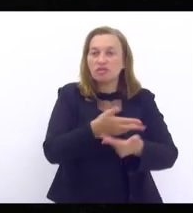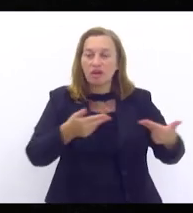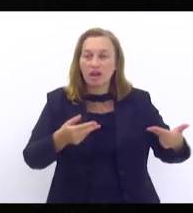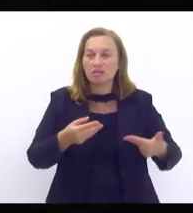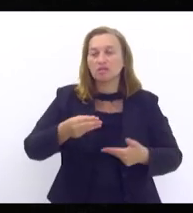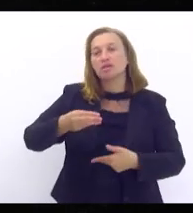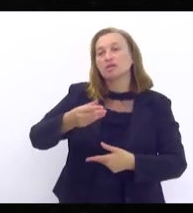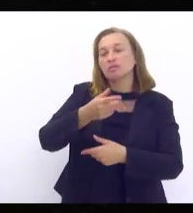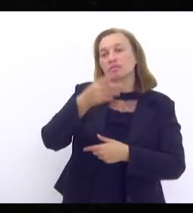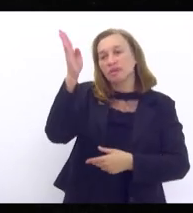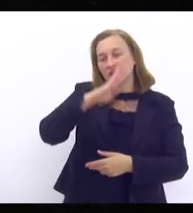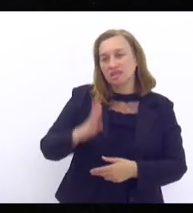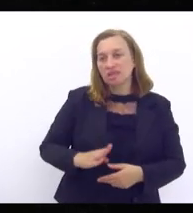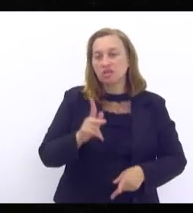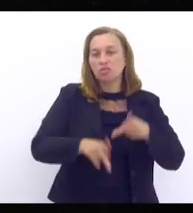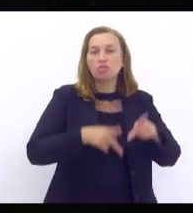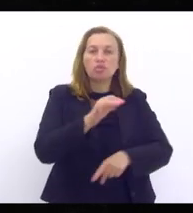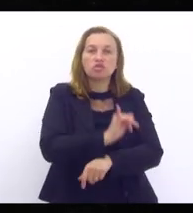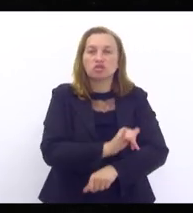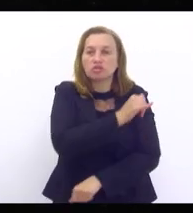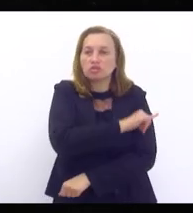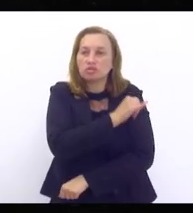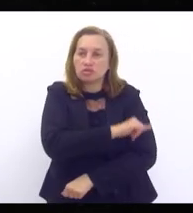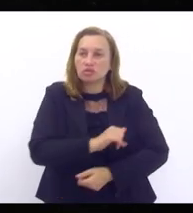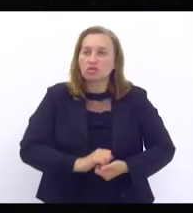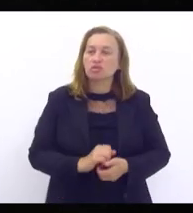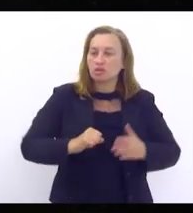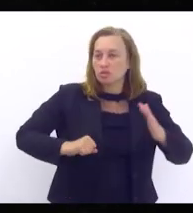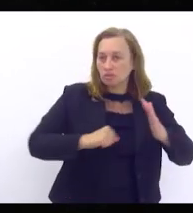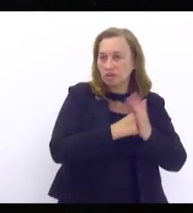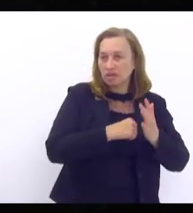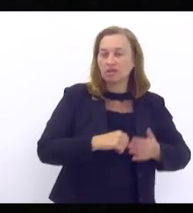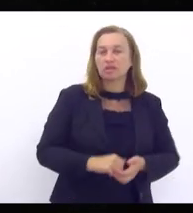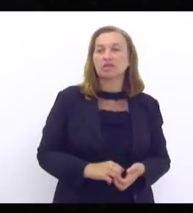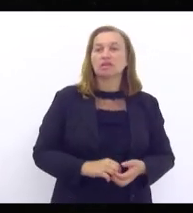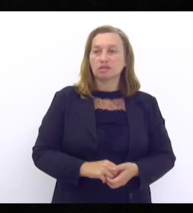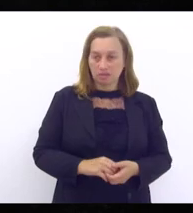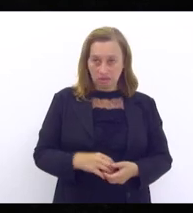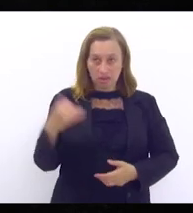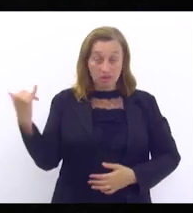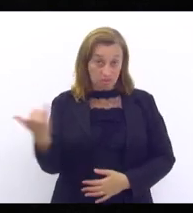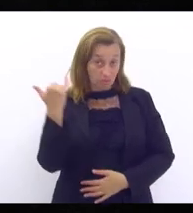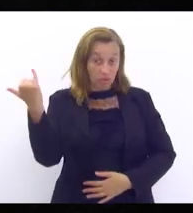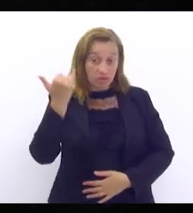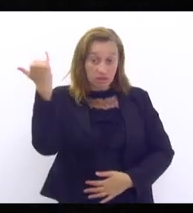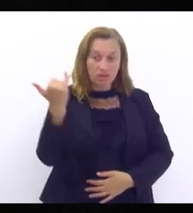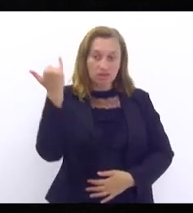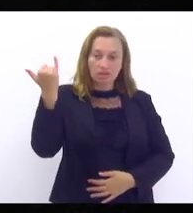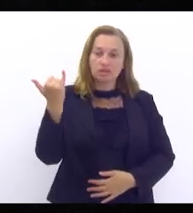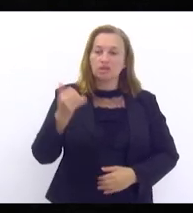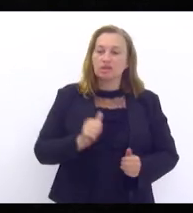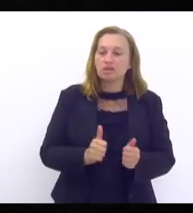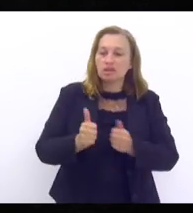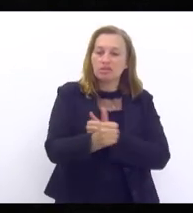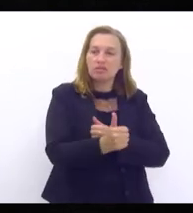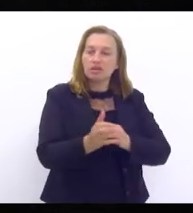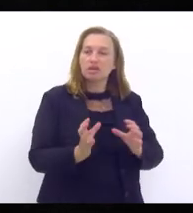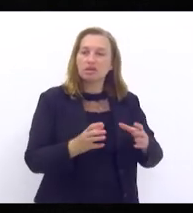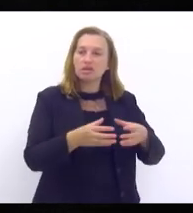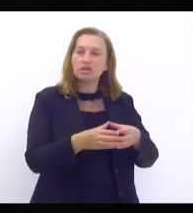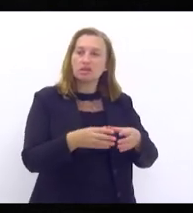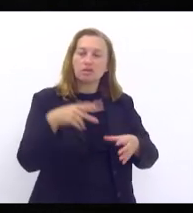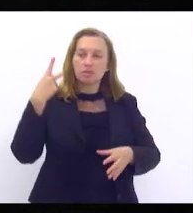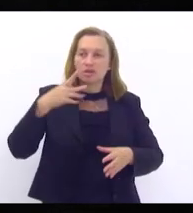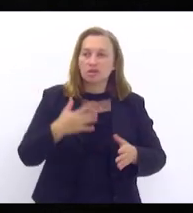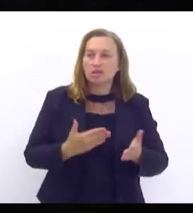e brasileiras, e o nosso povo aqui do Estado do Rio de Janeiro, foi muito impactado. Daí a importância dessa frente parlamentar que será